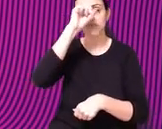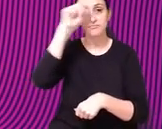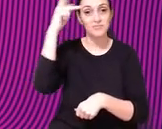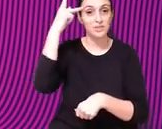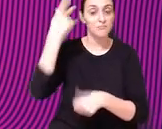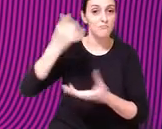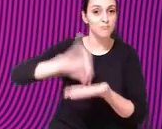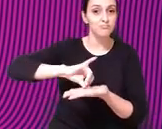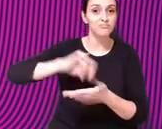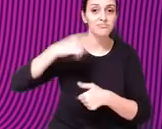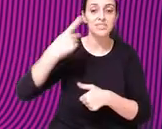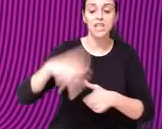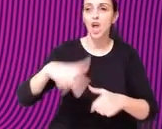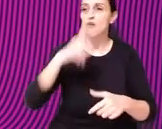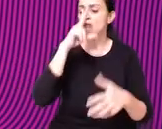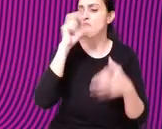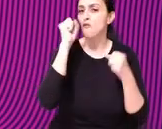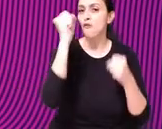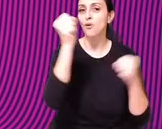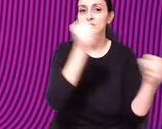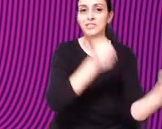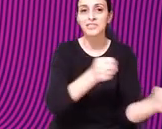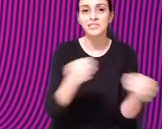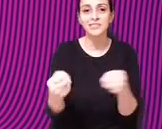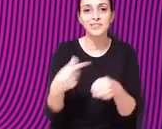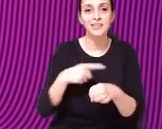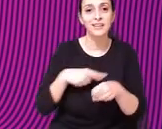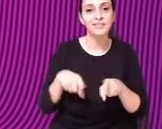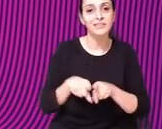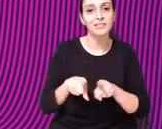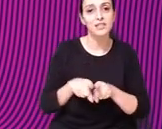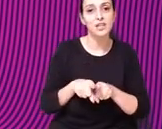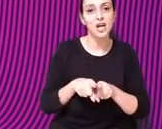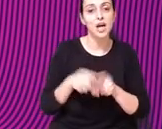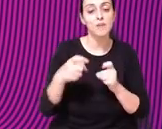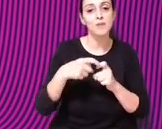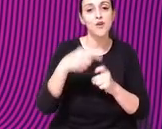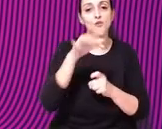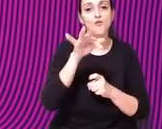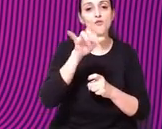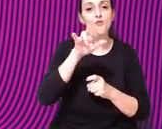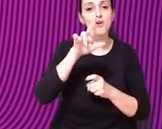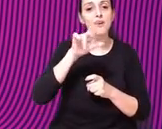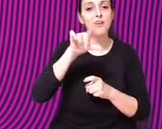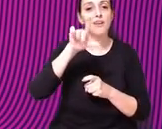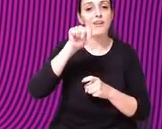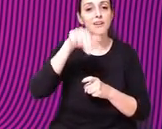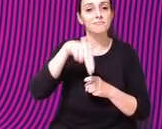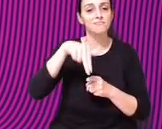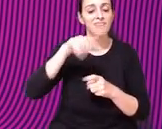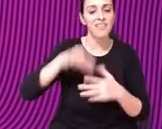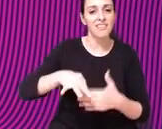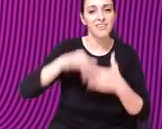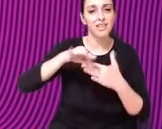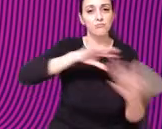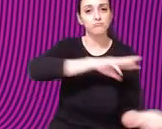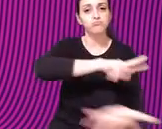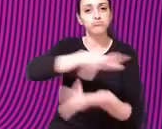que ele tem, e especialmente o Dr. Furlan. O Dr. Furlan é um líder global dentro do